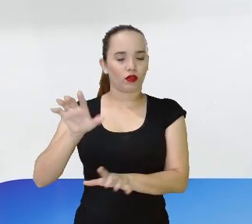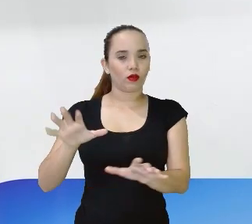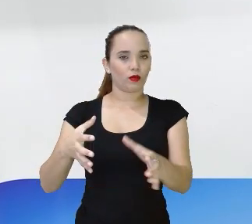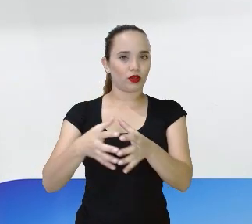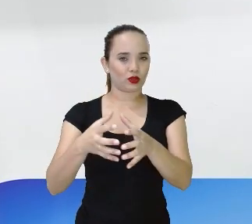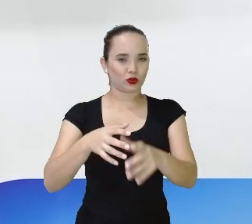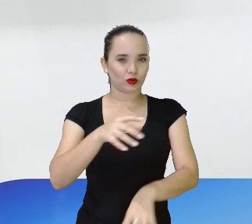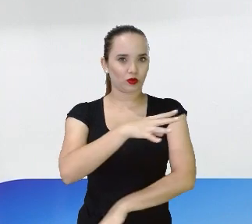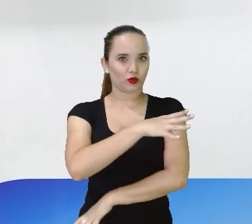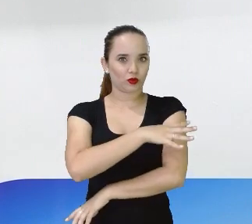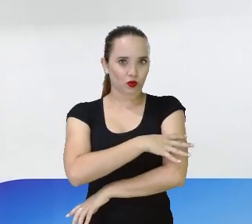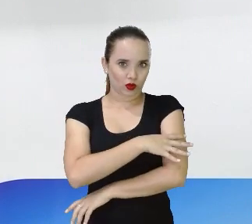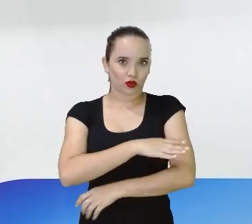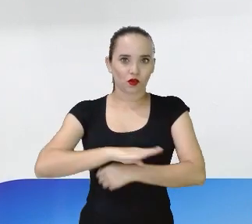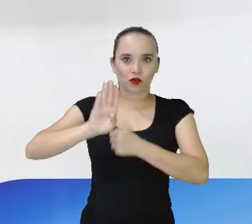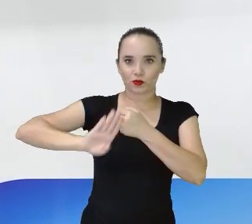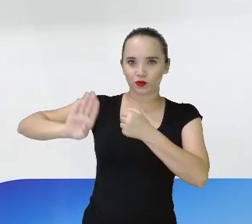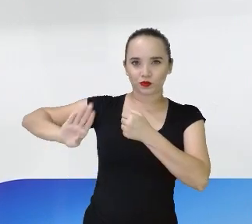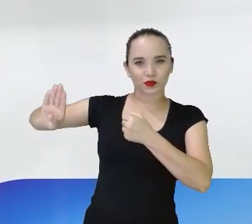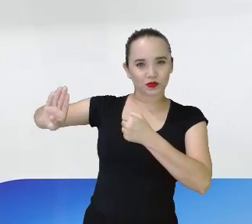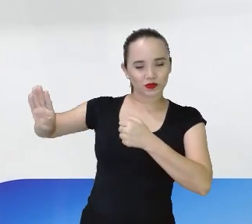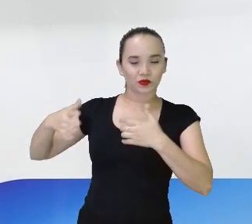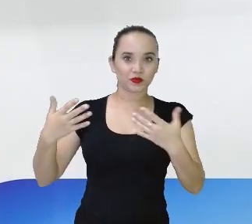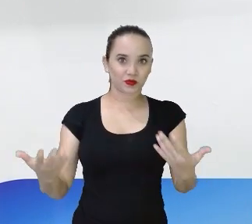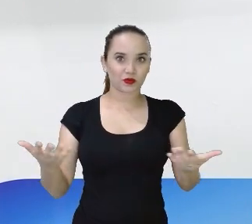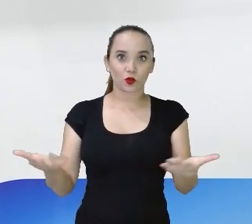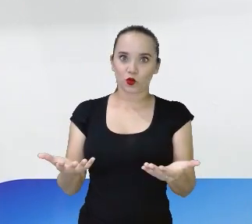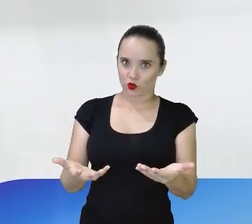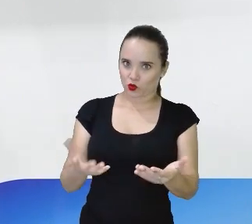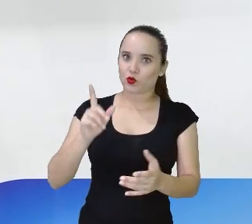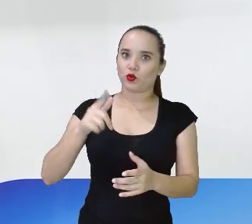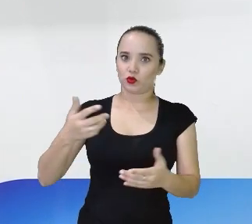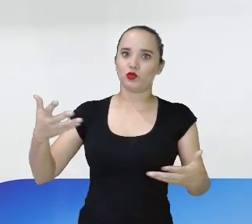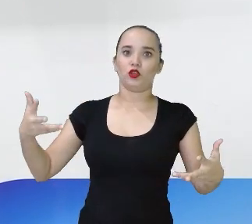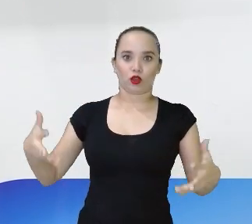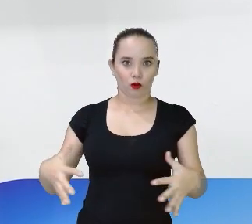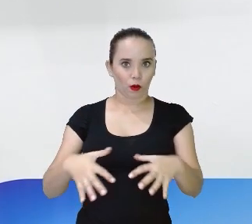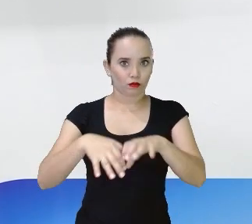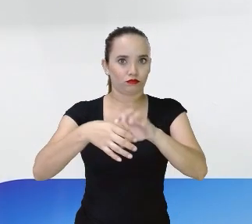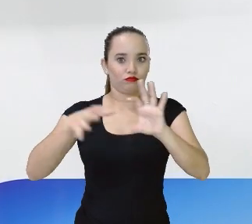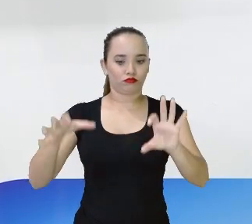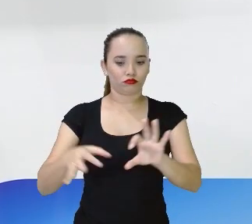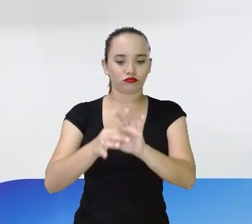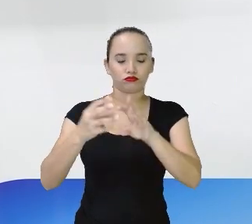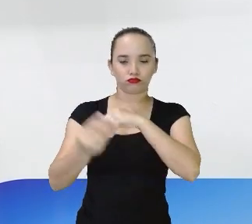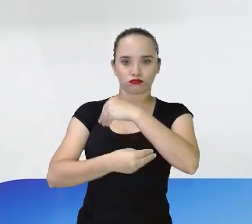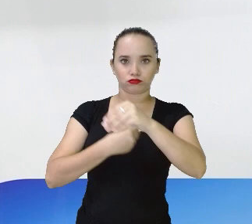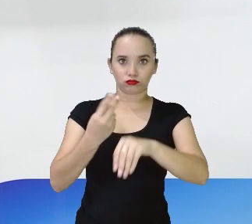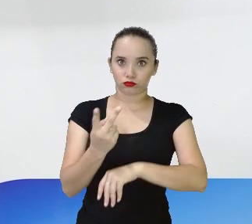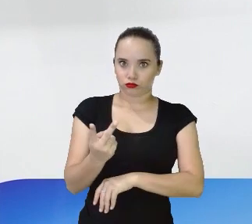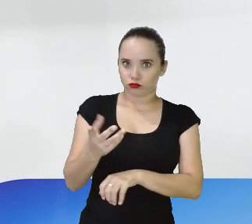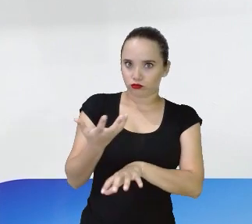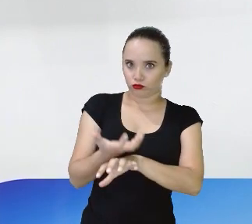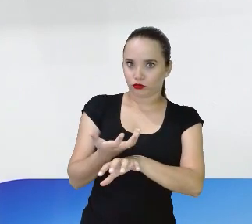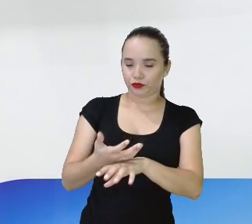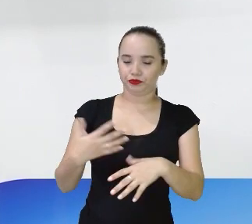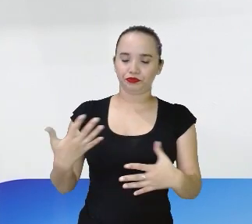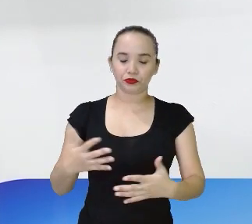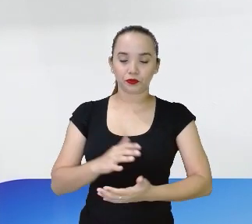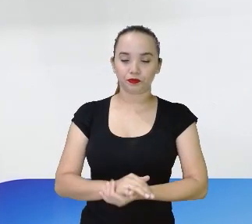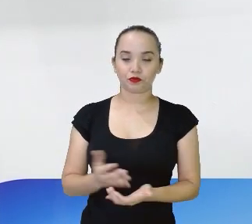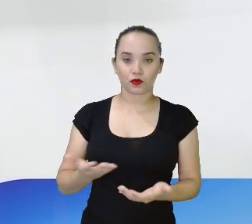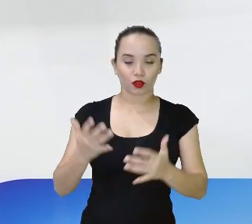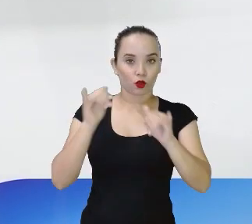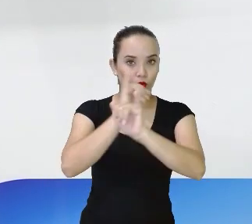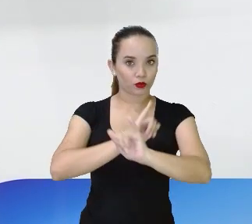e acelera. Então, hoje, interdisciplinar. Recadinho. As aulas que a gente tem dado durante esse mês de